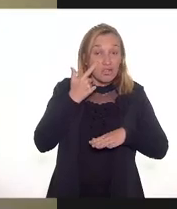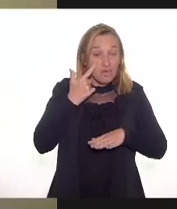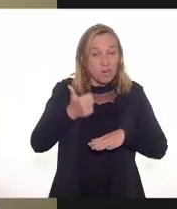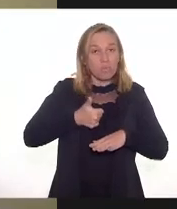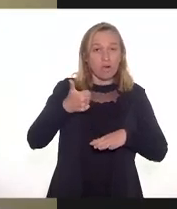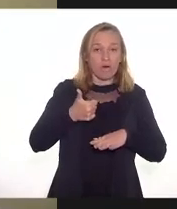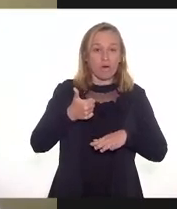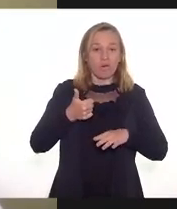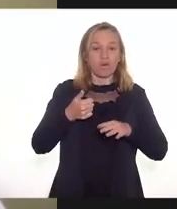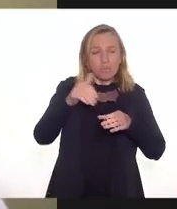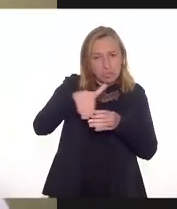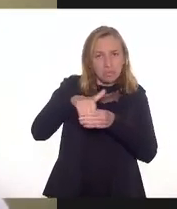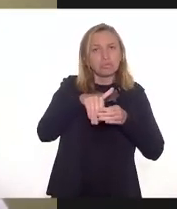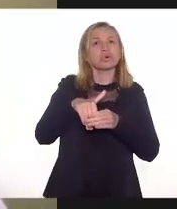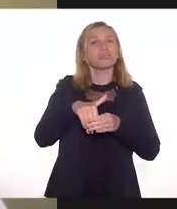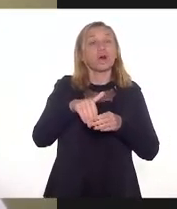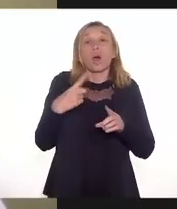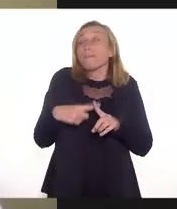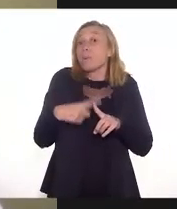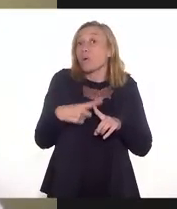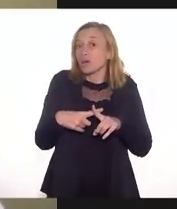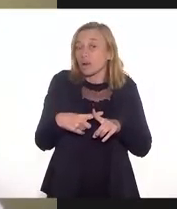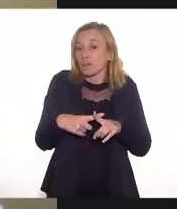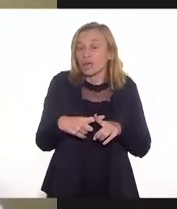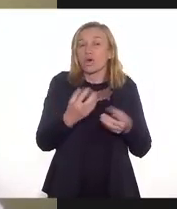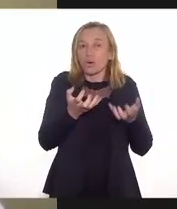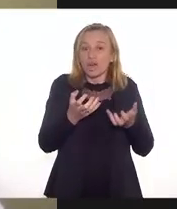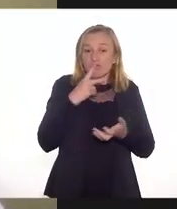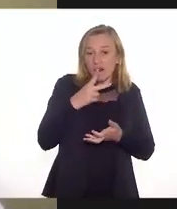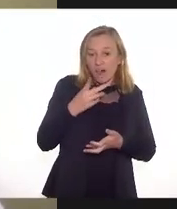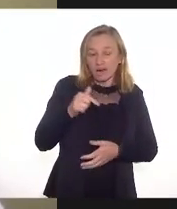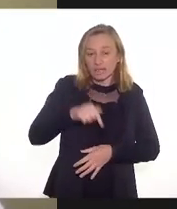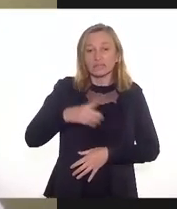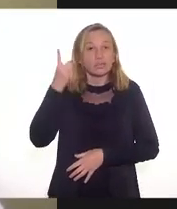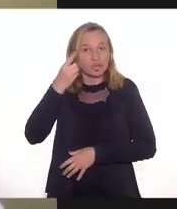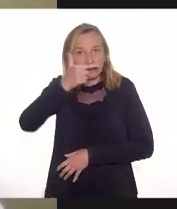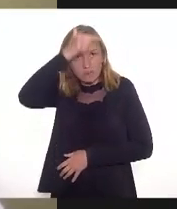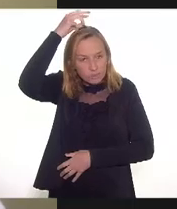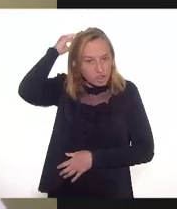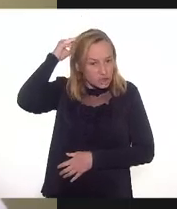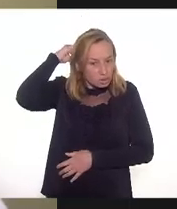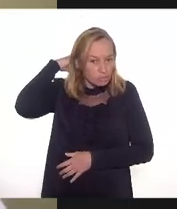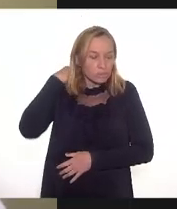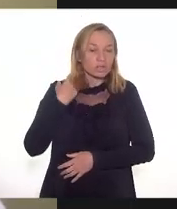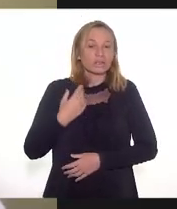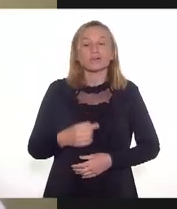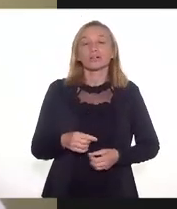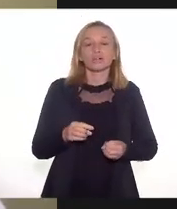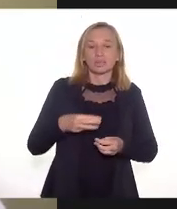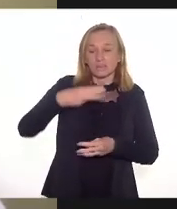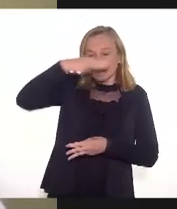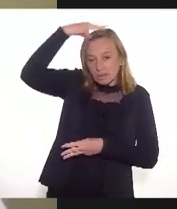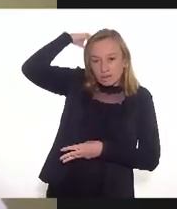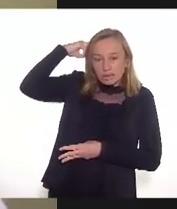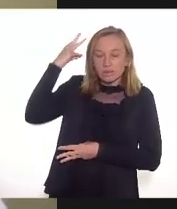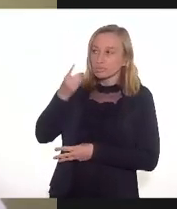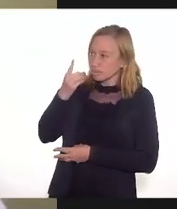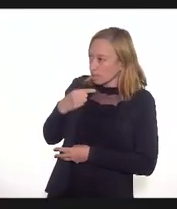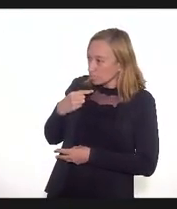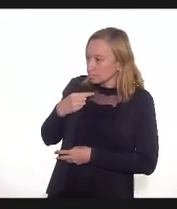substitutivo e votamos. Porque eu quero, inclusive, aqui, deputado Márcio Pacheco. Está por aí ainda, deputado Márcio Pacheco?